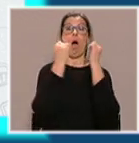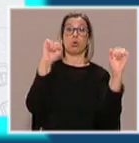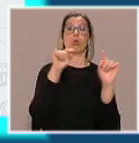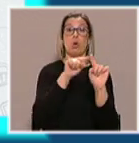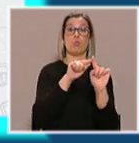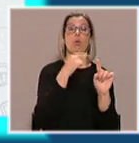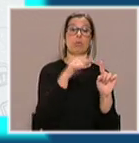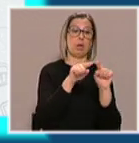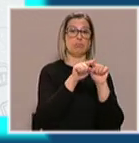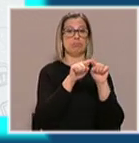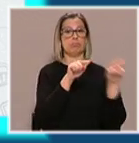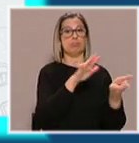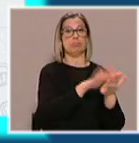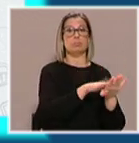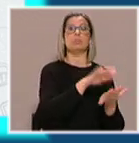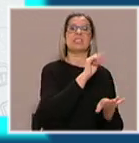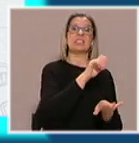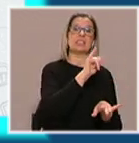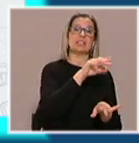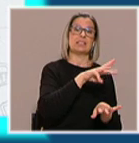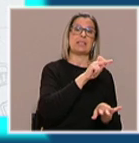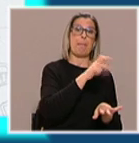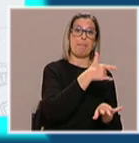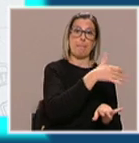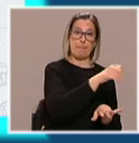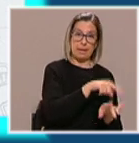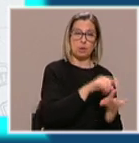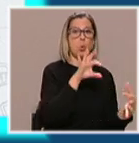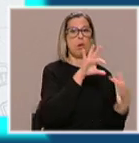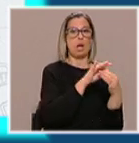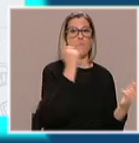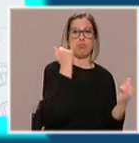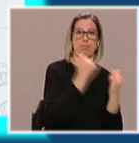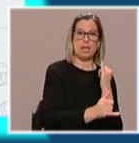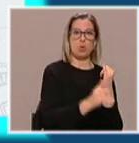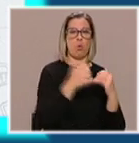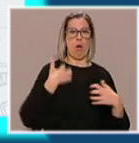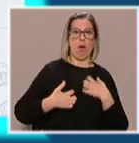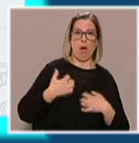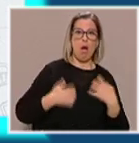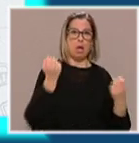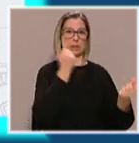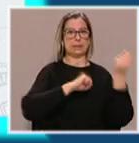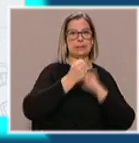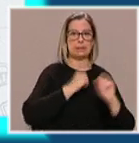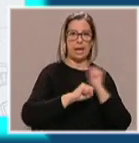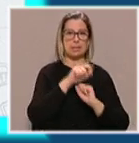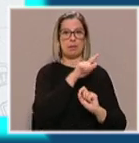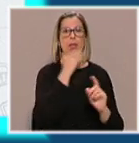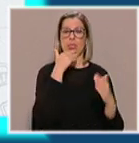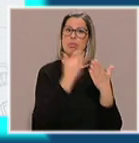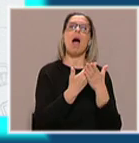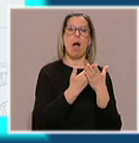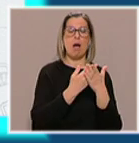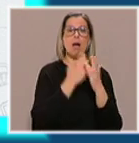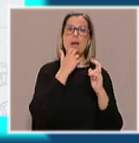está associado a situações de excitação, perigo ou stress que implicam um grande dispêndio de